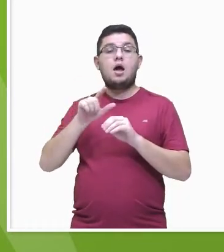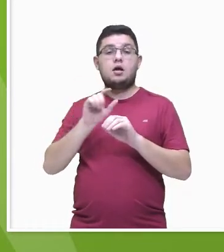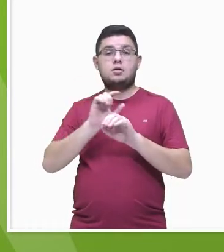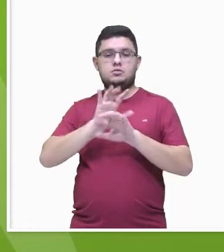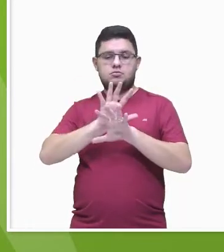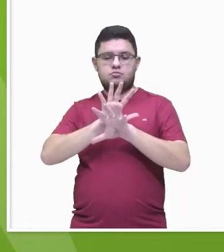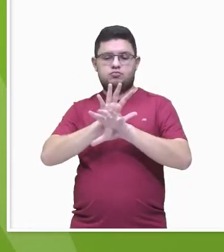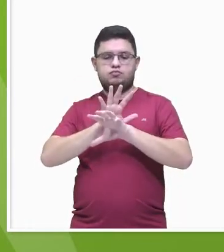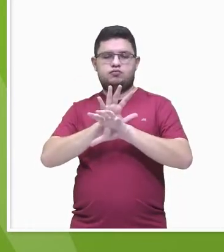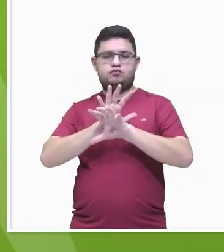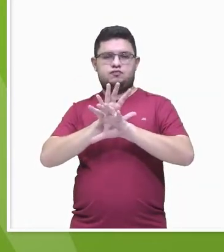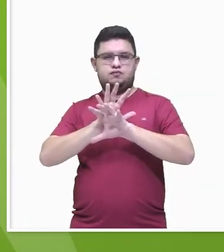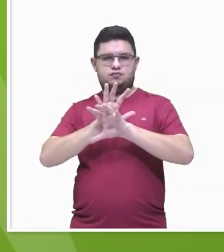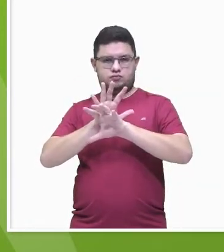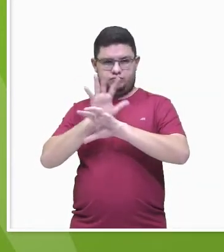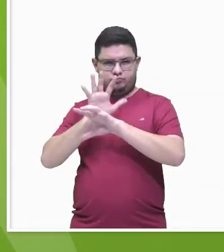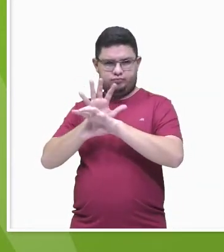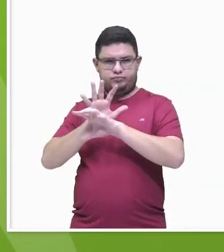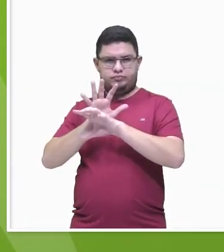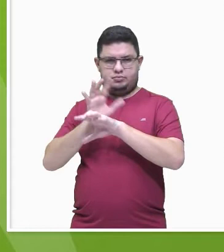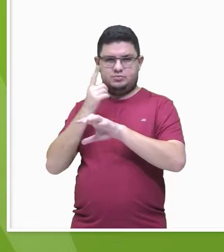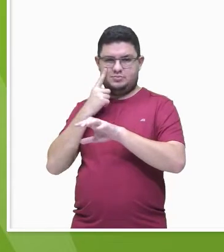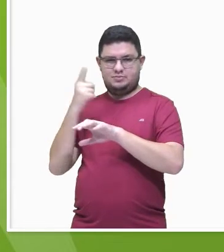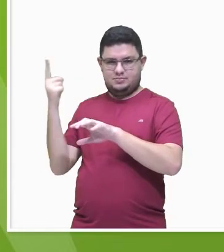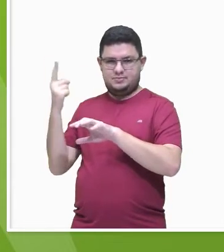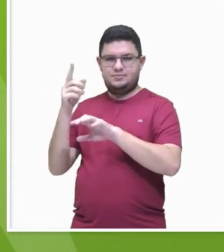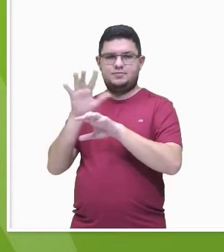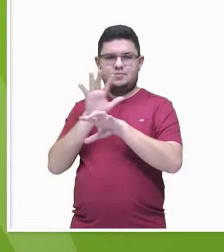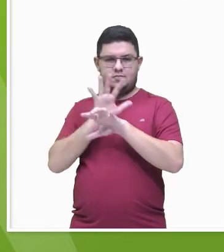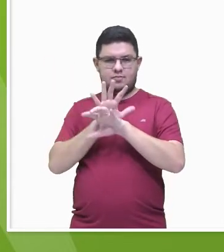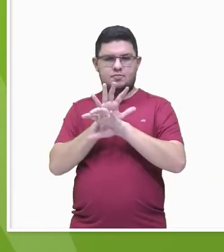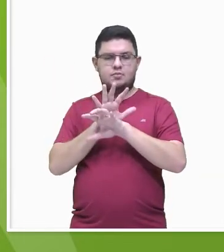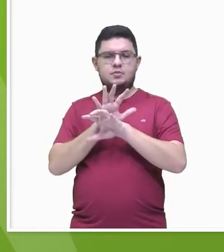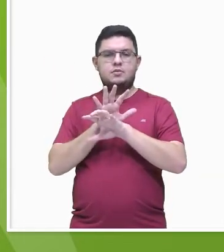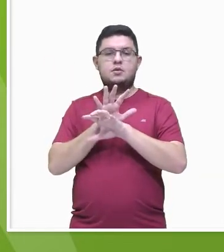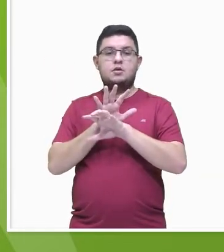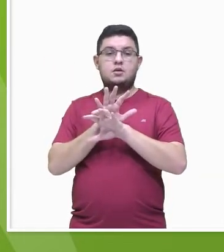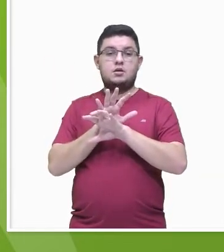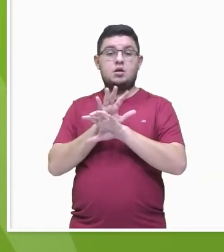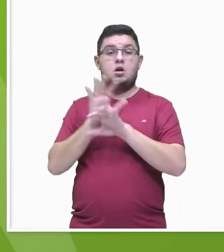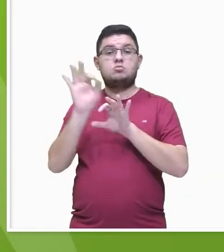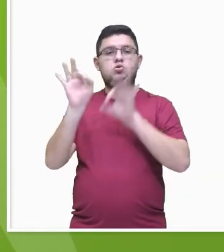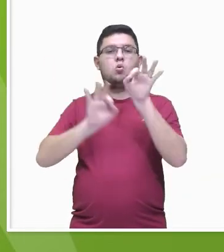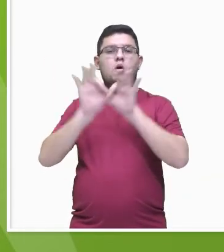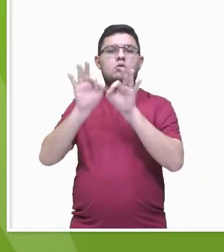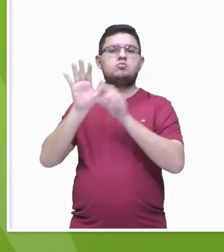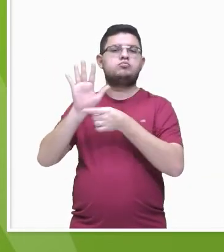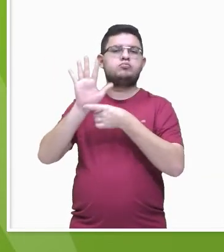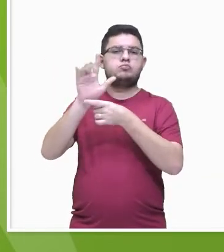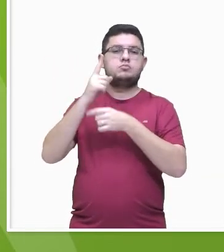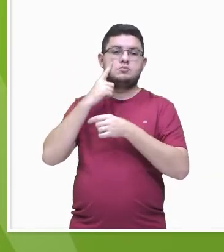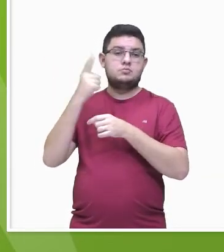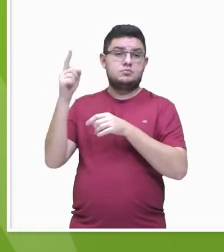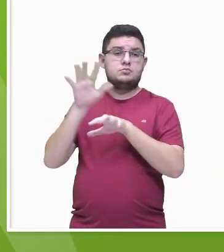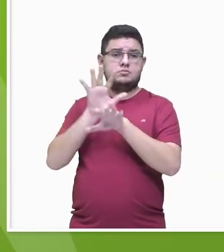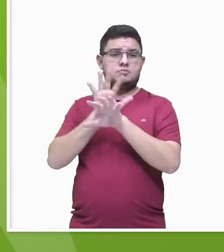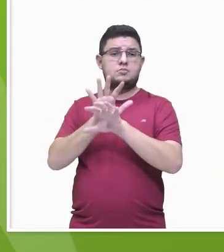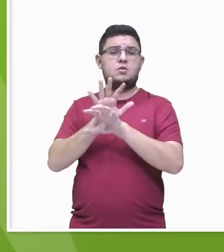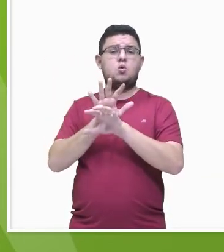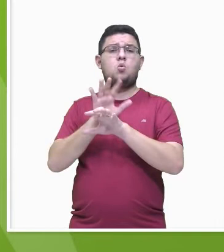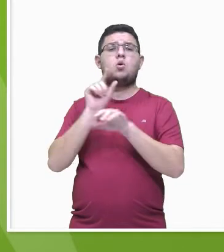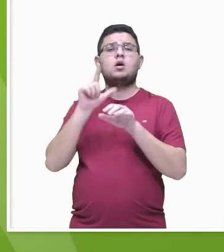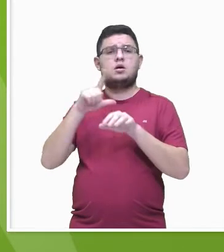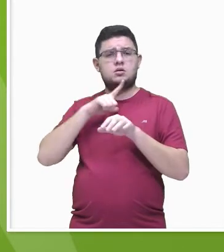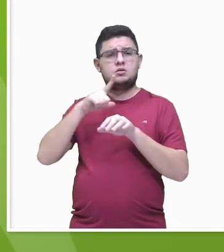sua anatomia, né? A sua anatomia interna. E aí você pode observar também que esse ouriço do mar, ele